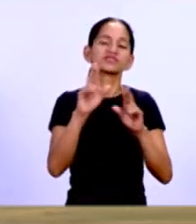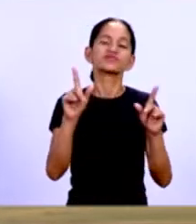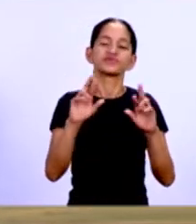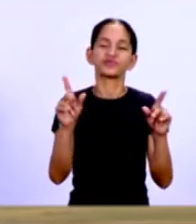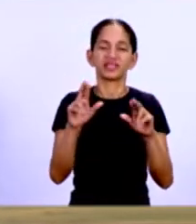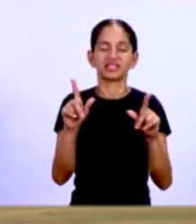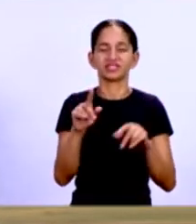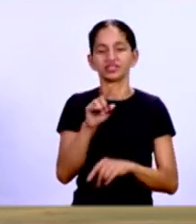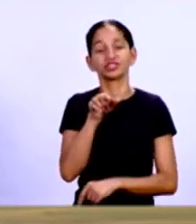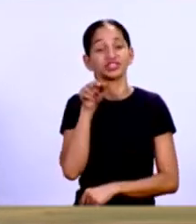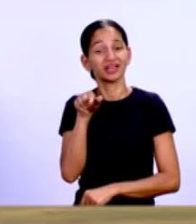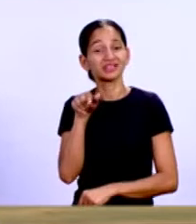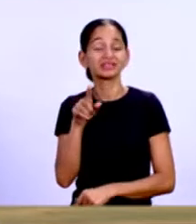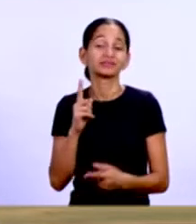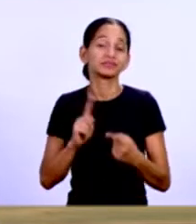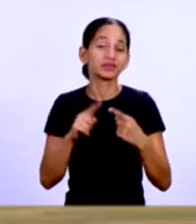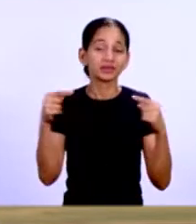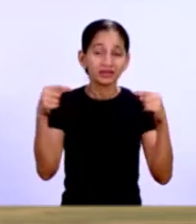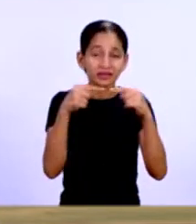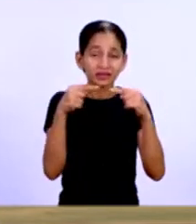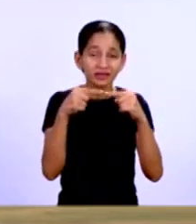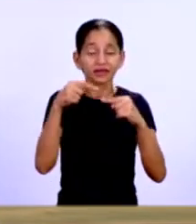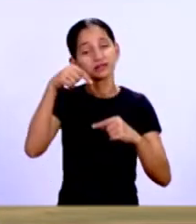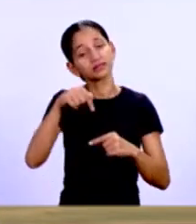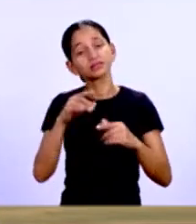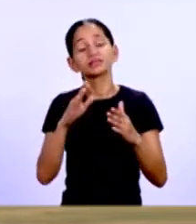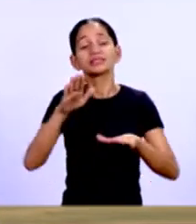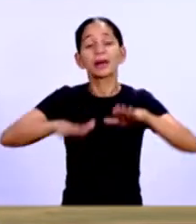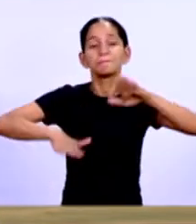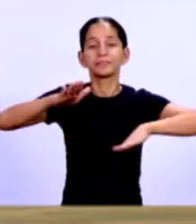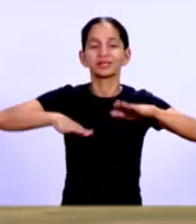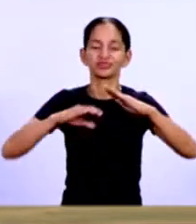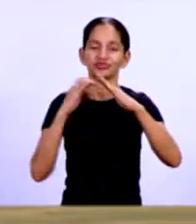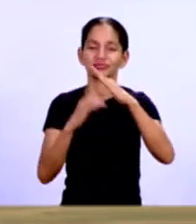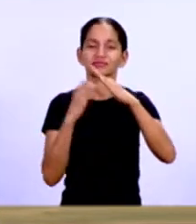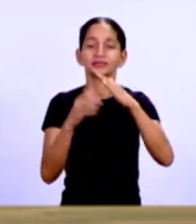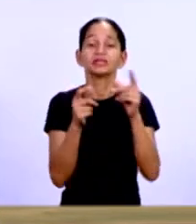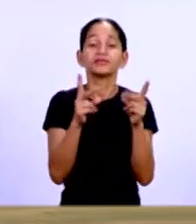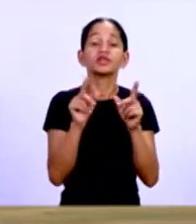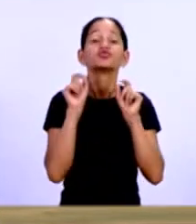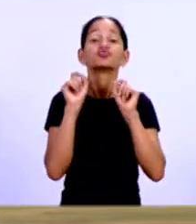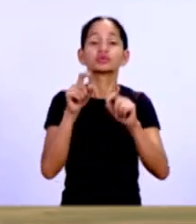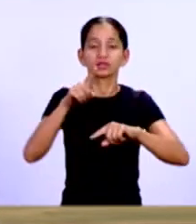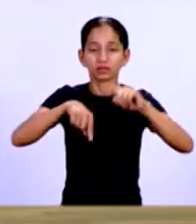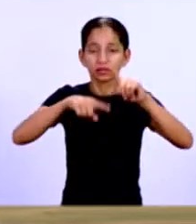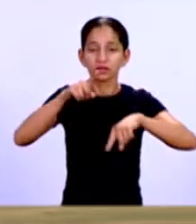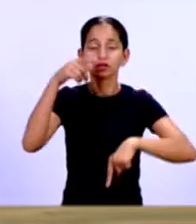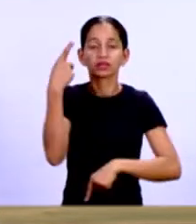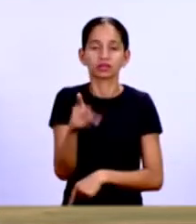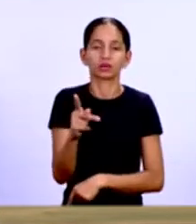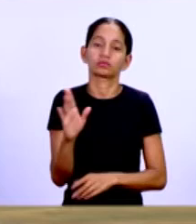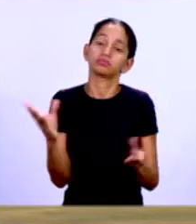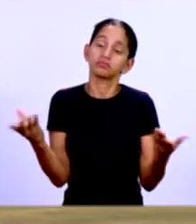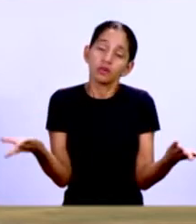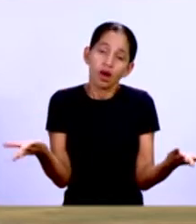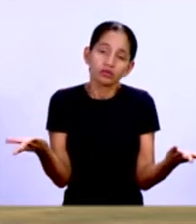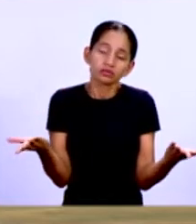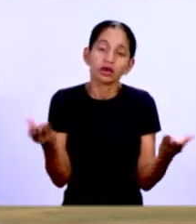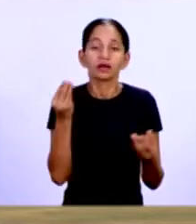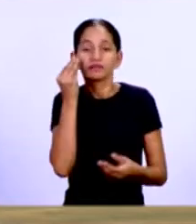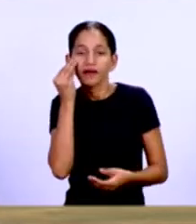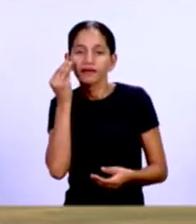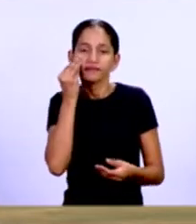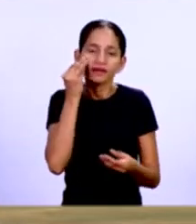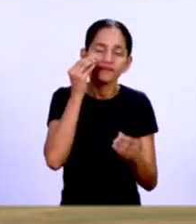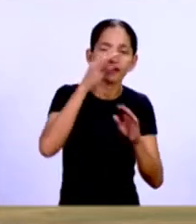legislação. Então, de acordo com o seu negócio, de acordo com o risco que você está elencando, você vai ir preenchendo essa